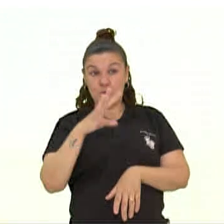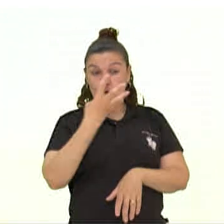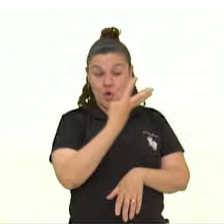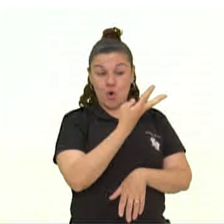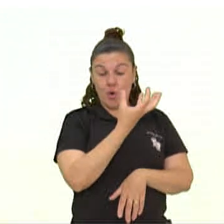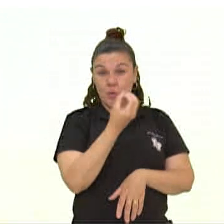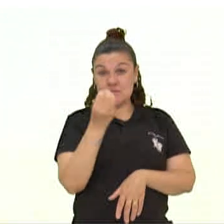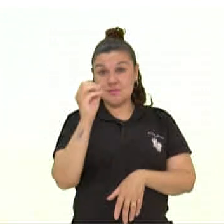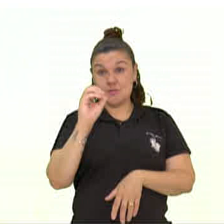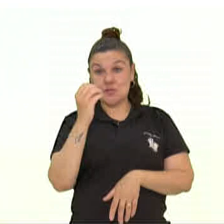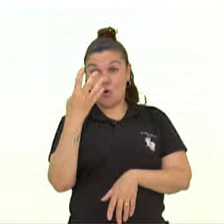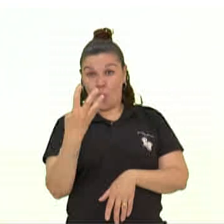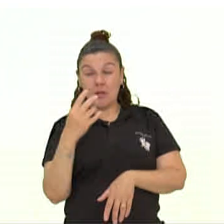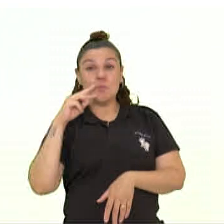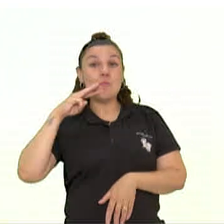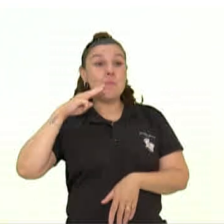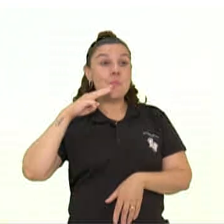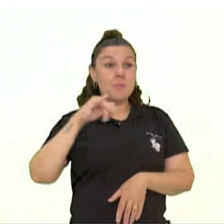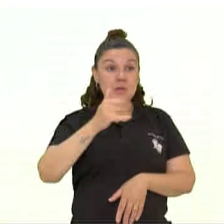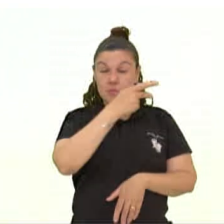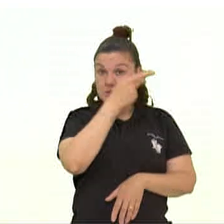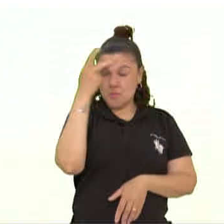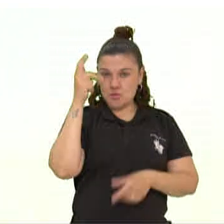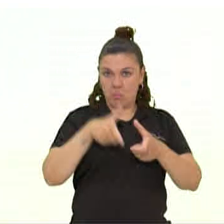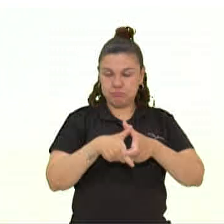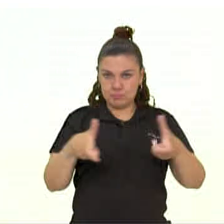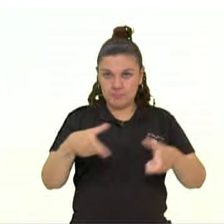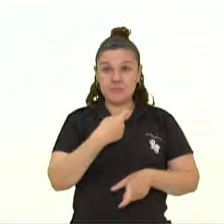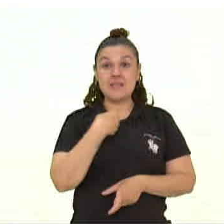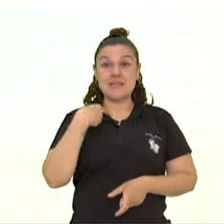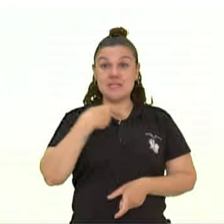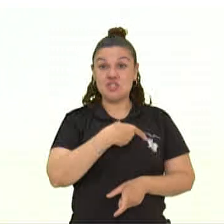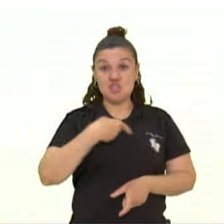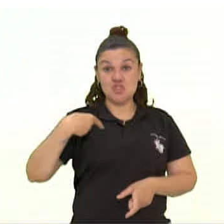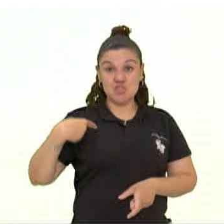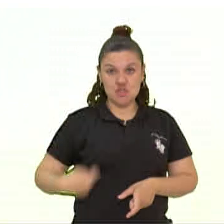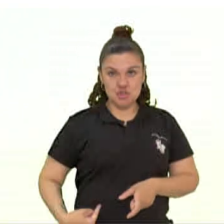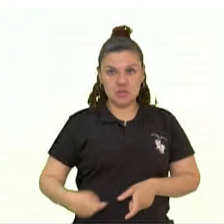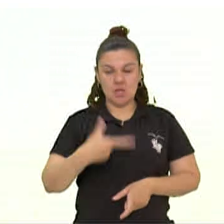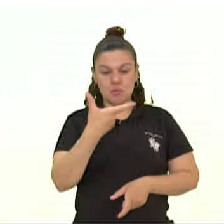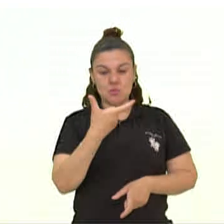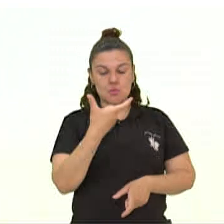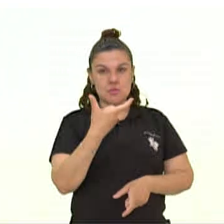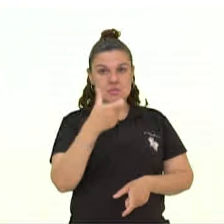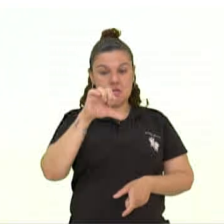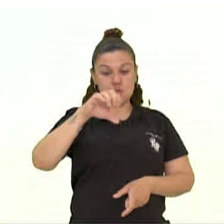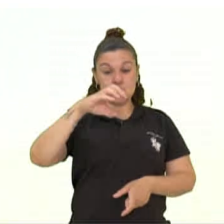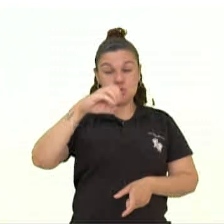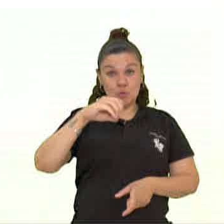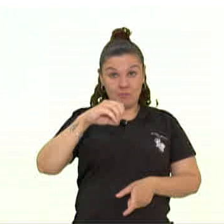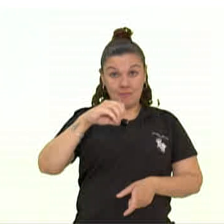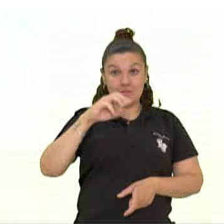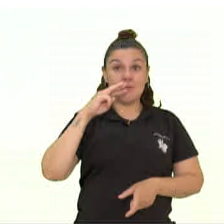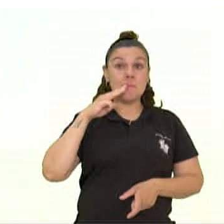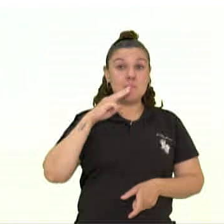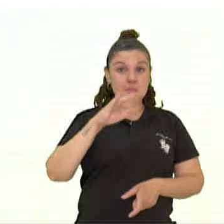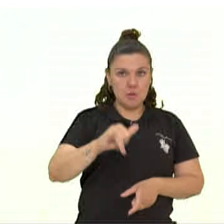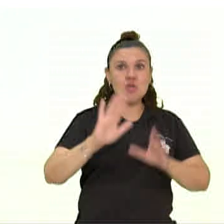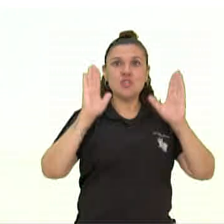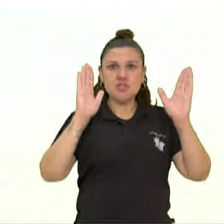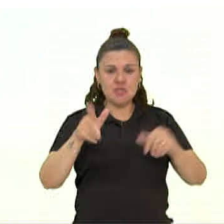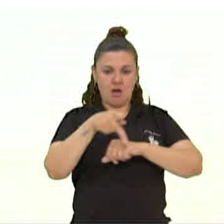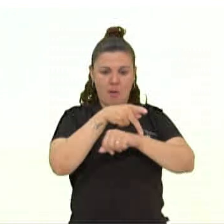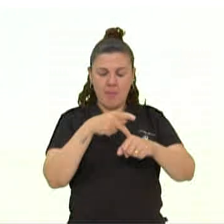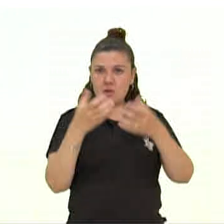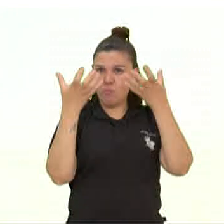previsões alarmantes, preocupantes. Hein? A da China em 290 milhões de pessoas, já são os 2 países com a maior quantidade